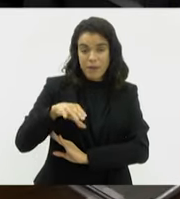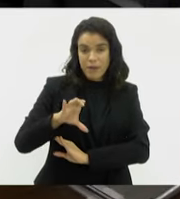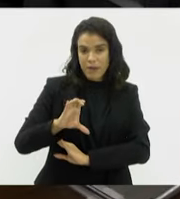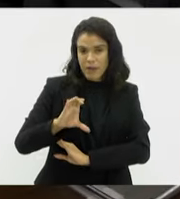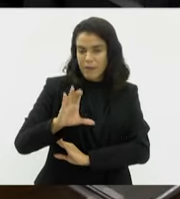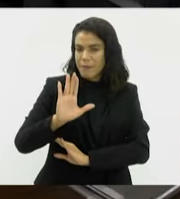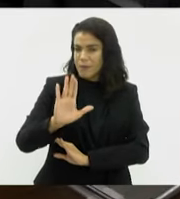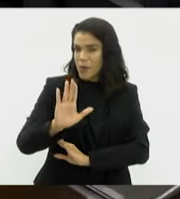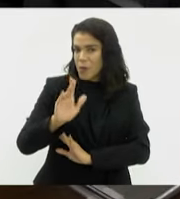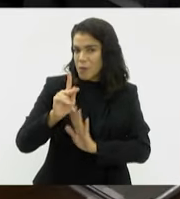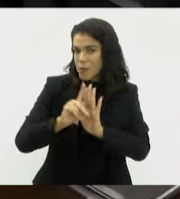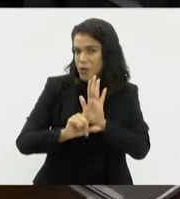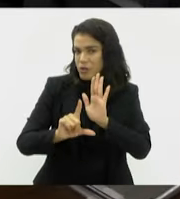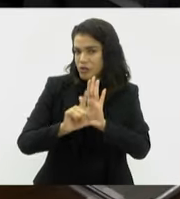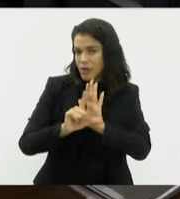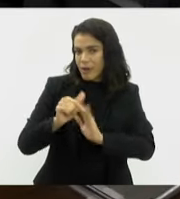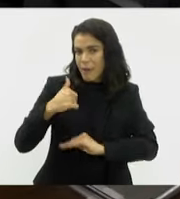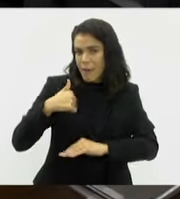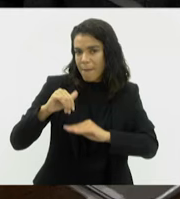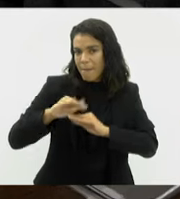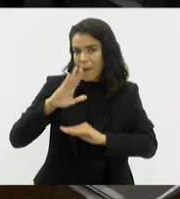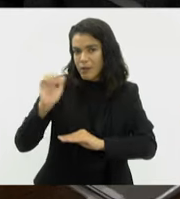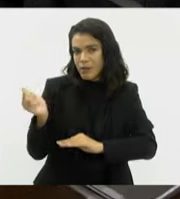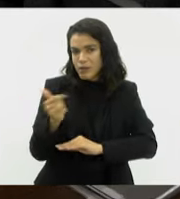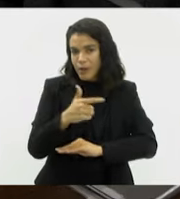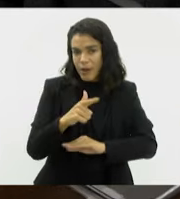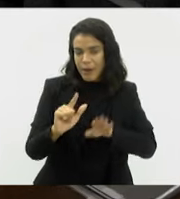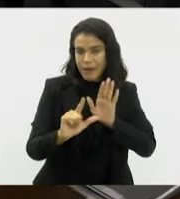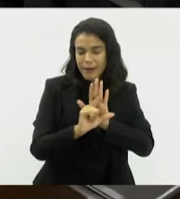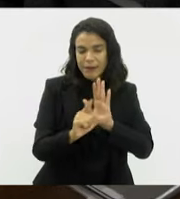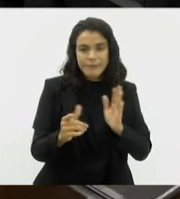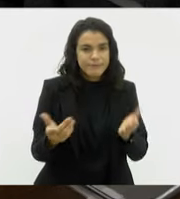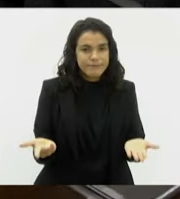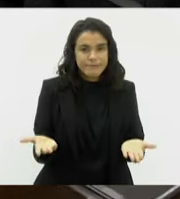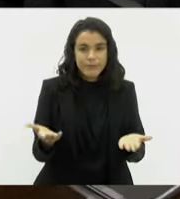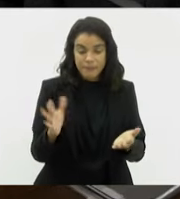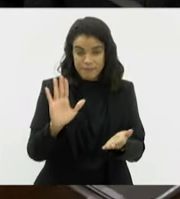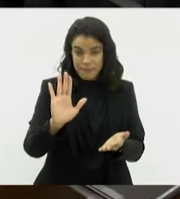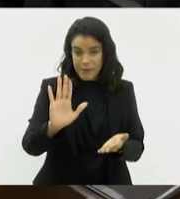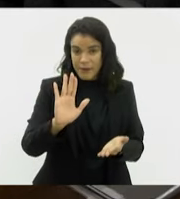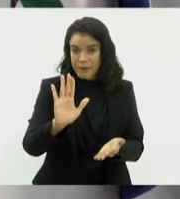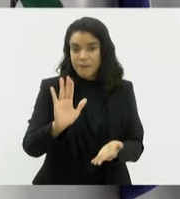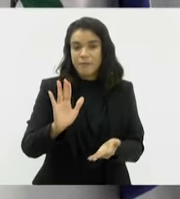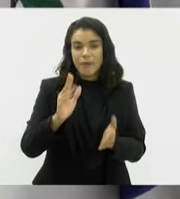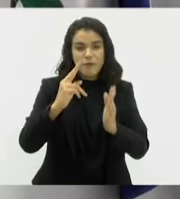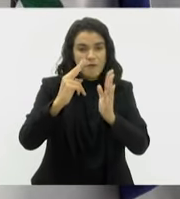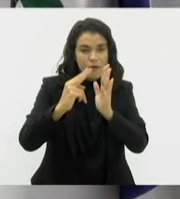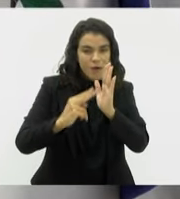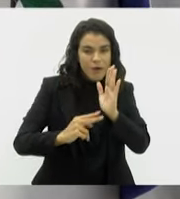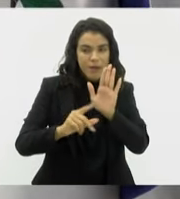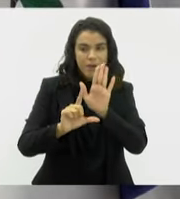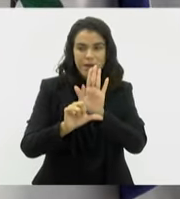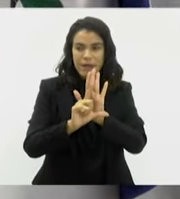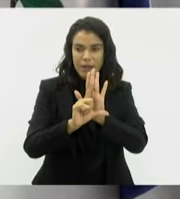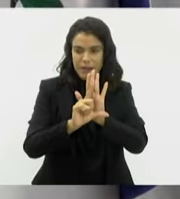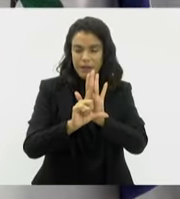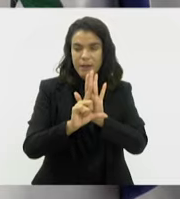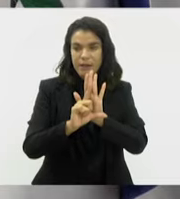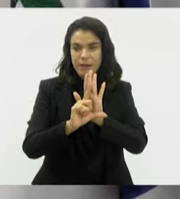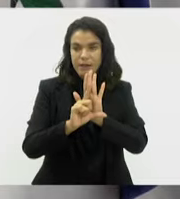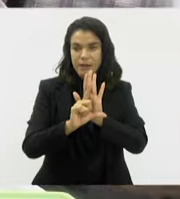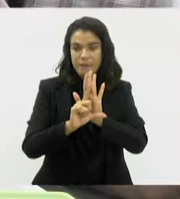da lei? Se tem, a nossa norma tem sido modificada. Eu vou pegar a lei original, vou passar o